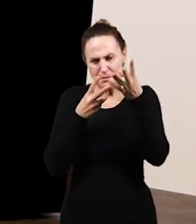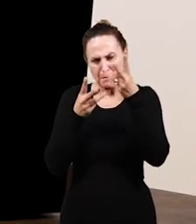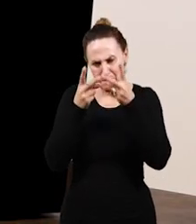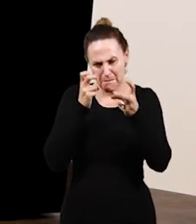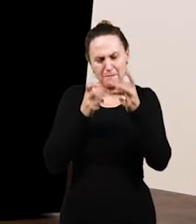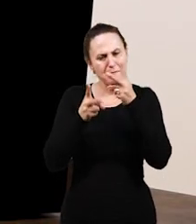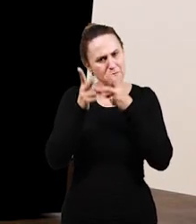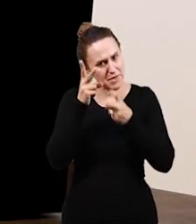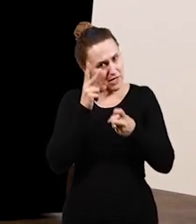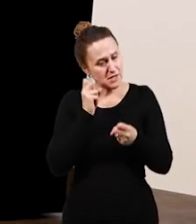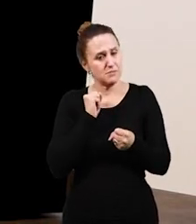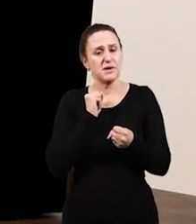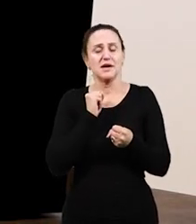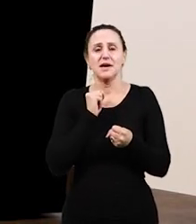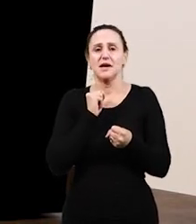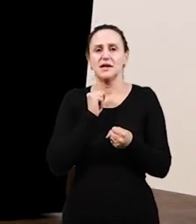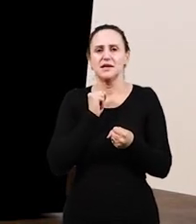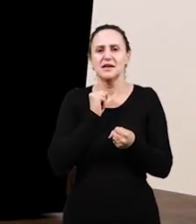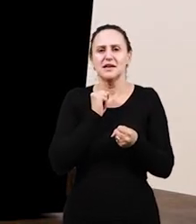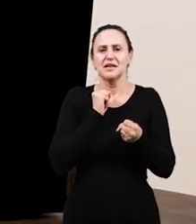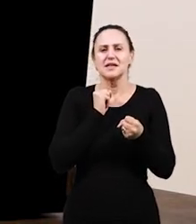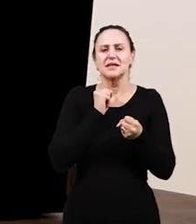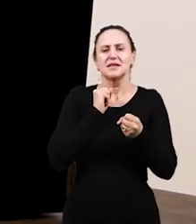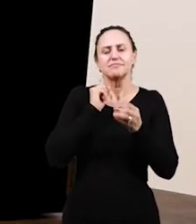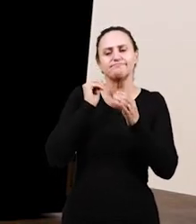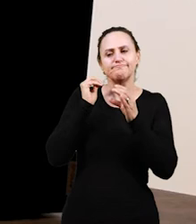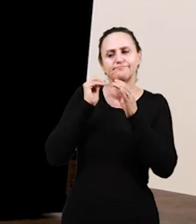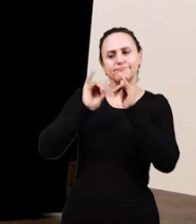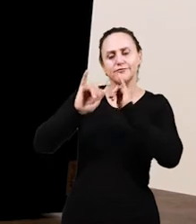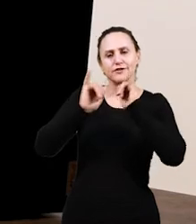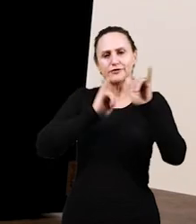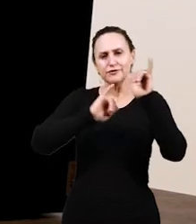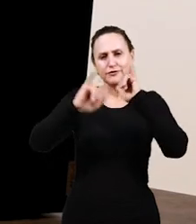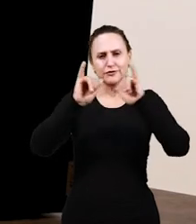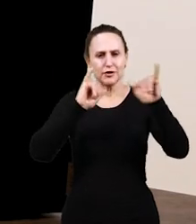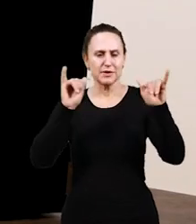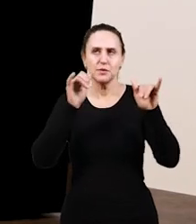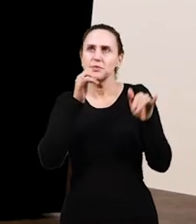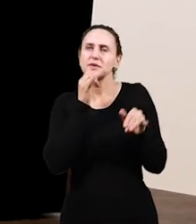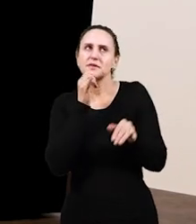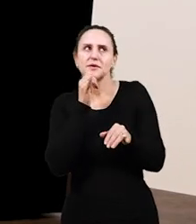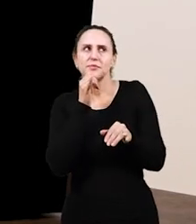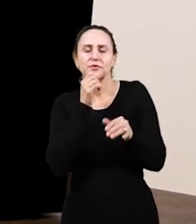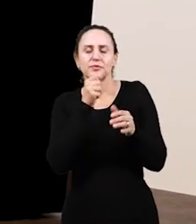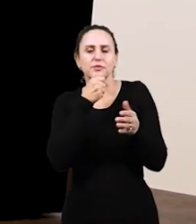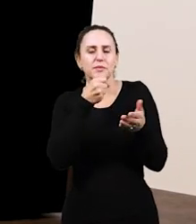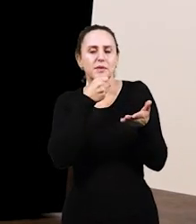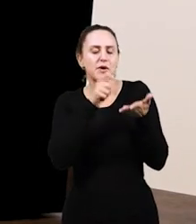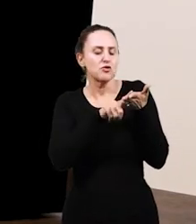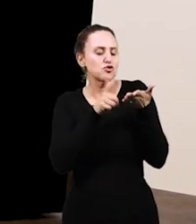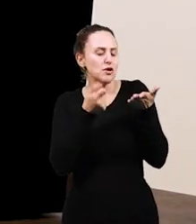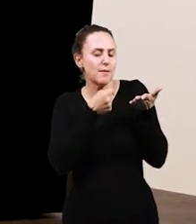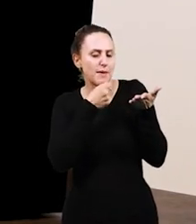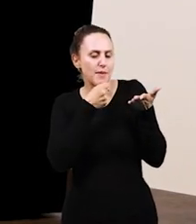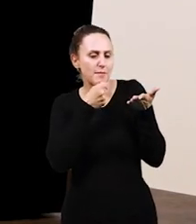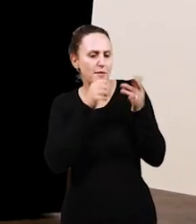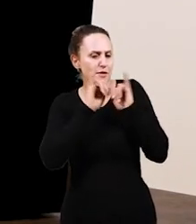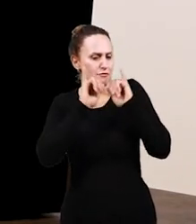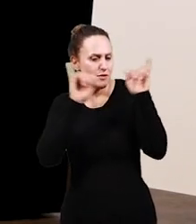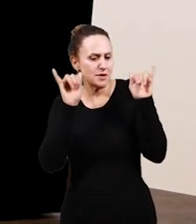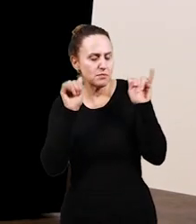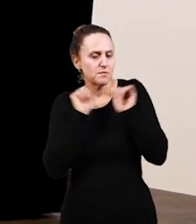perceberem né quando a gente fala em transmissão de informação quando a gente pensa por exemplo uma notícia do jornal Qual que é a função da